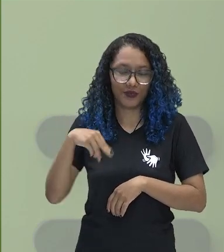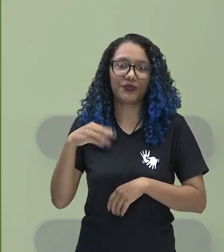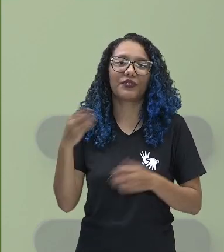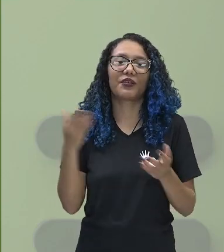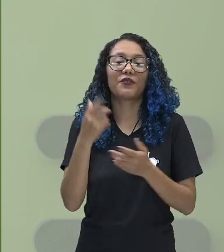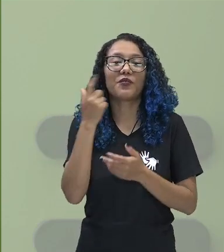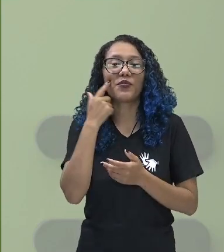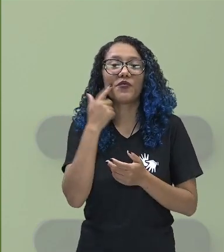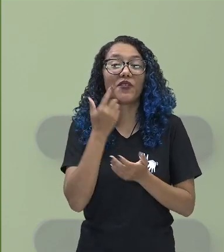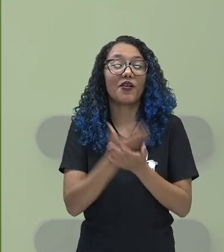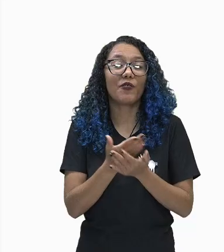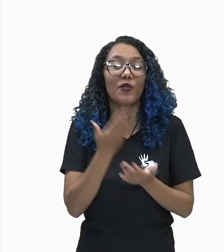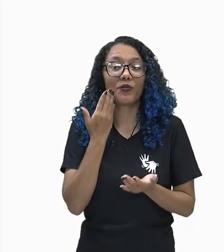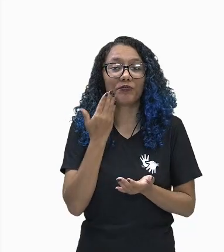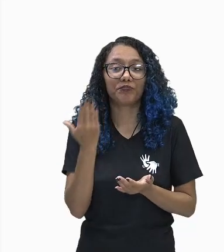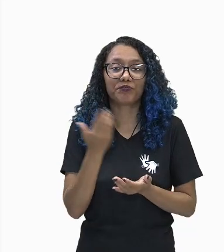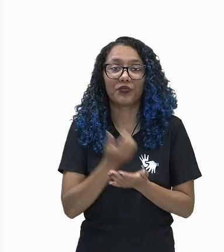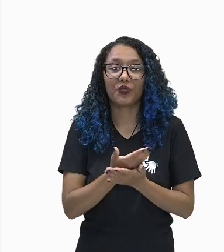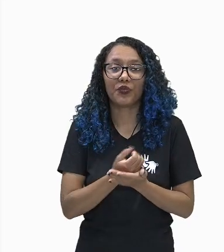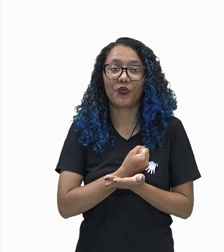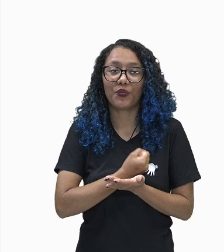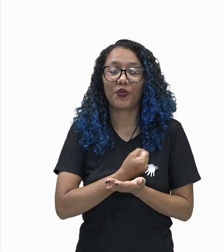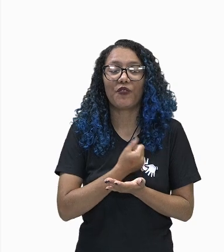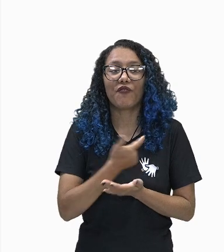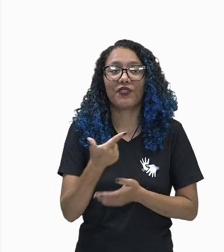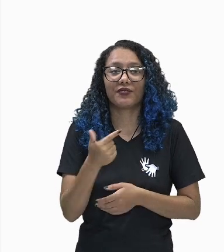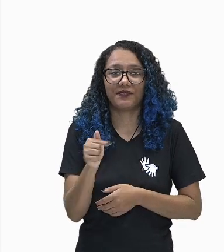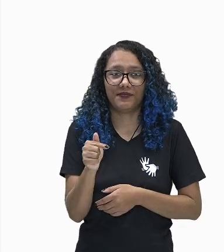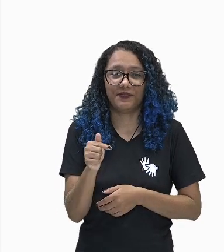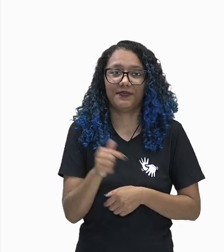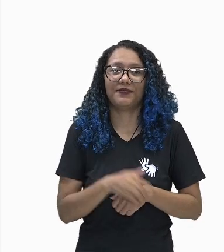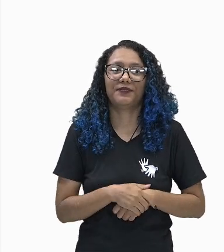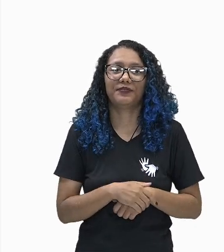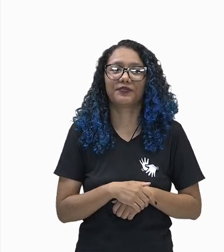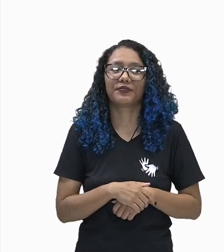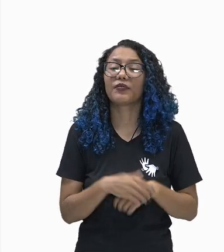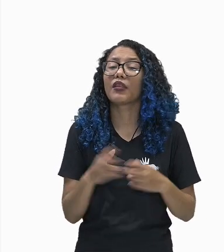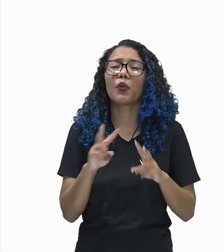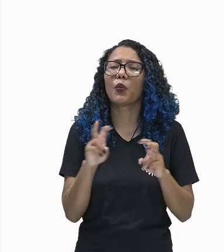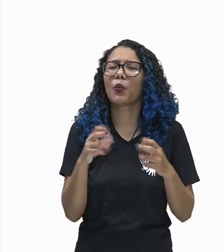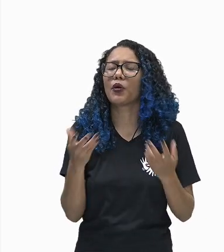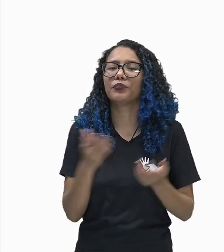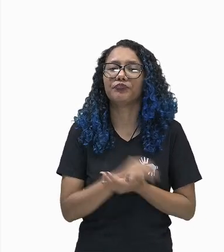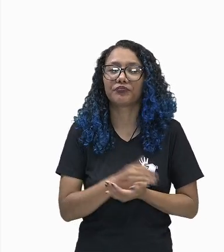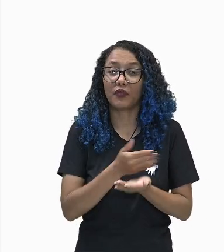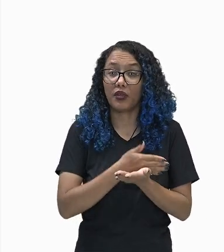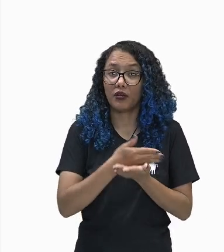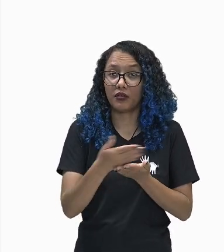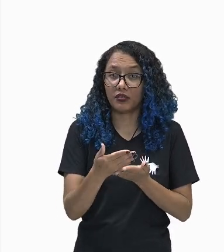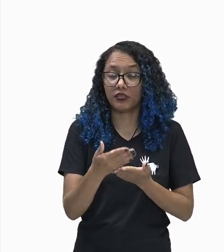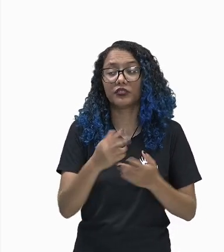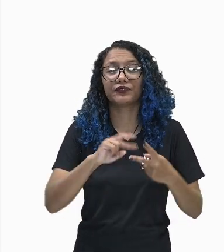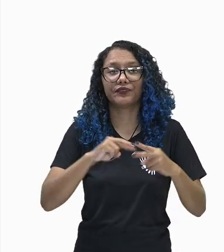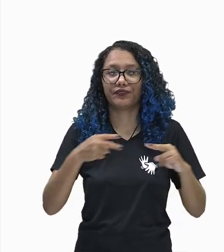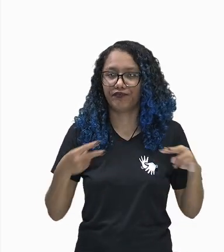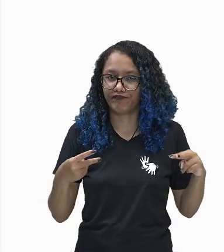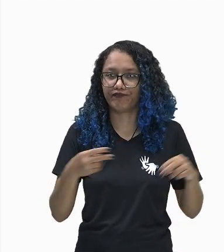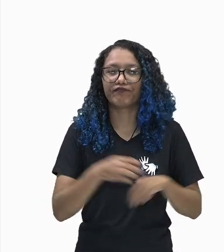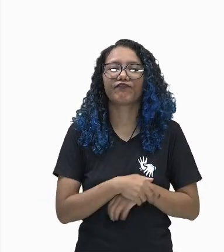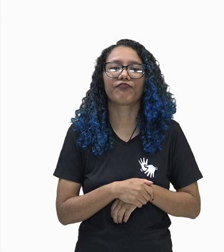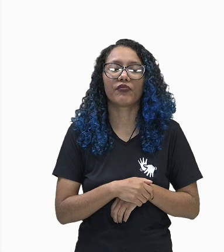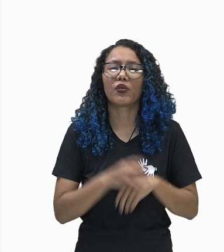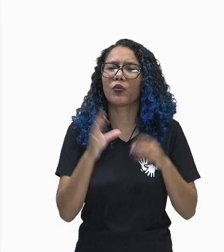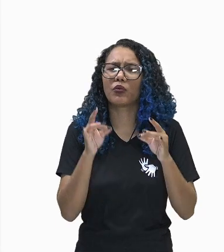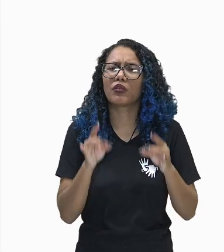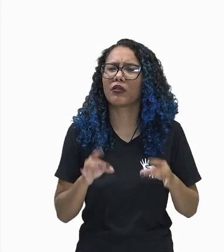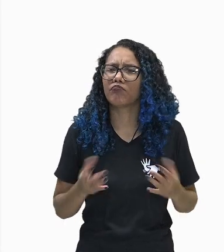que temos na nossa aula 27. Objeto de conhecimento, introdução à genética. E